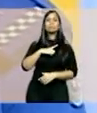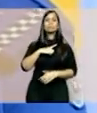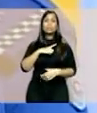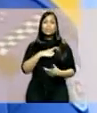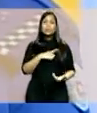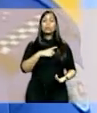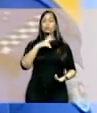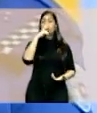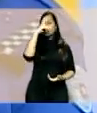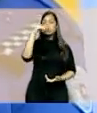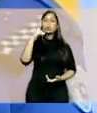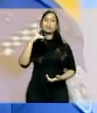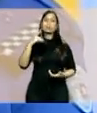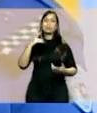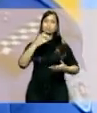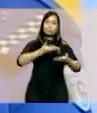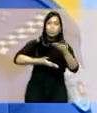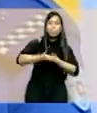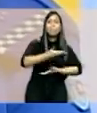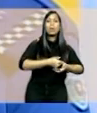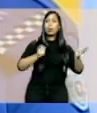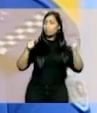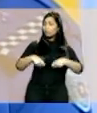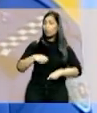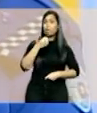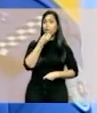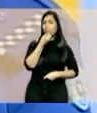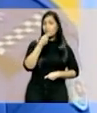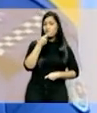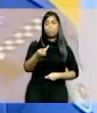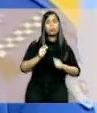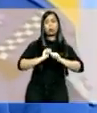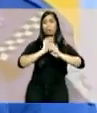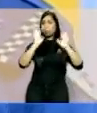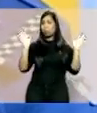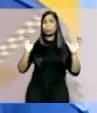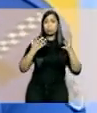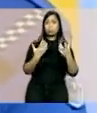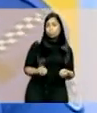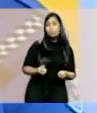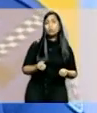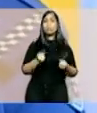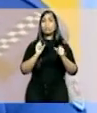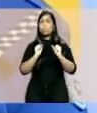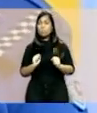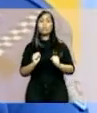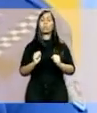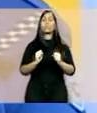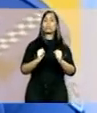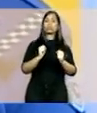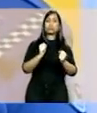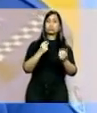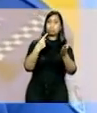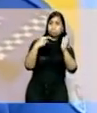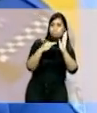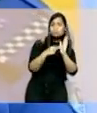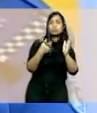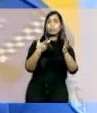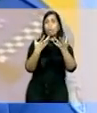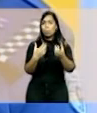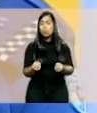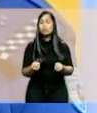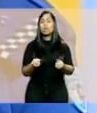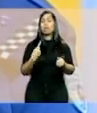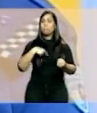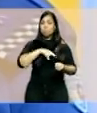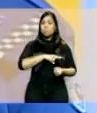poder de transigir. Ela pode dizer o que ela quer, o que ela não quer, ela pode abrir mão, pode negociar, acordar. Então nós atuamos basicamente